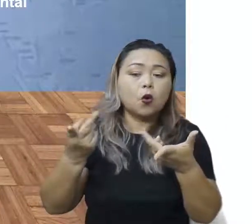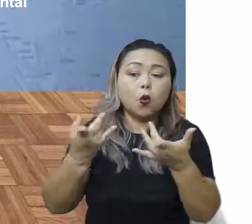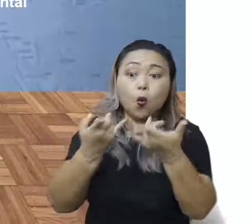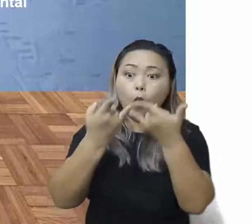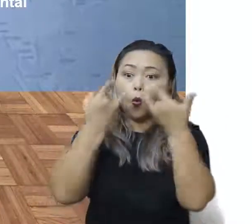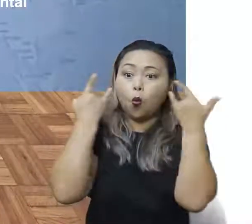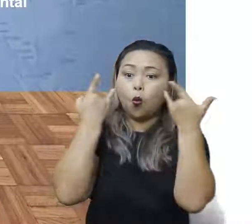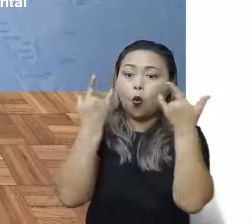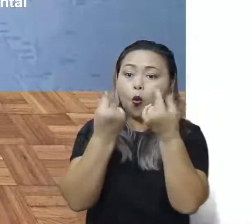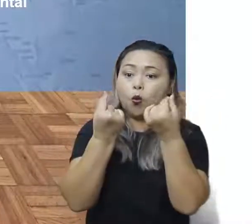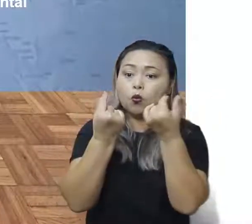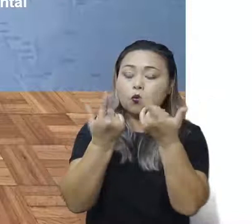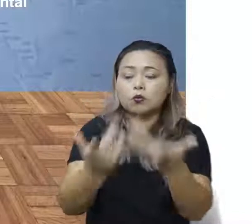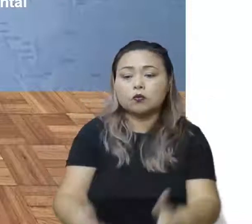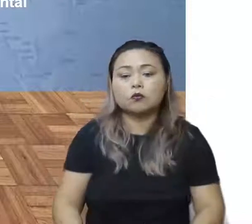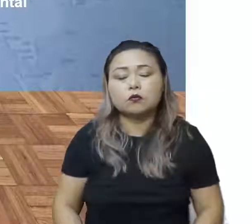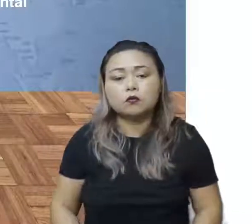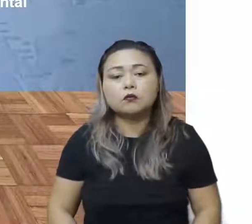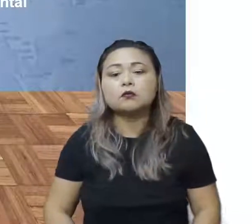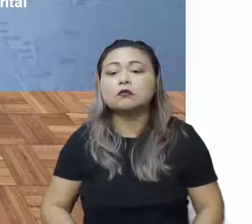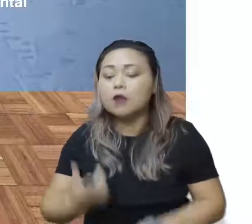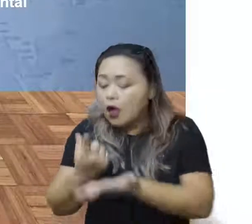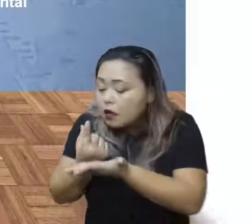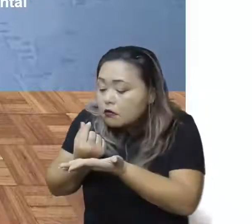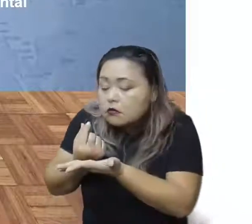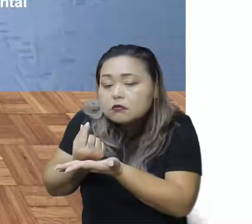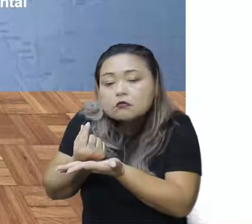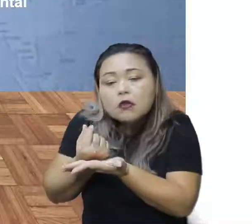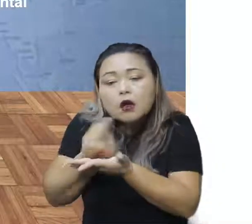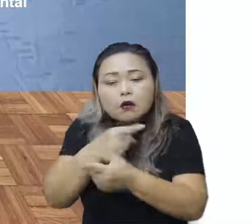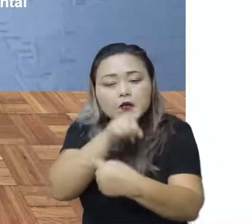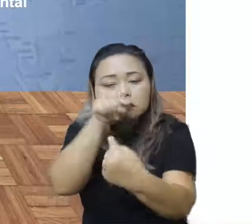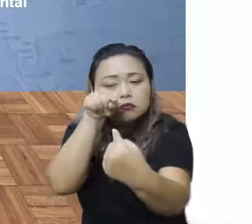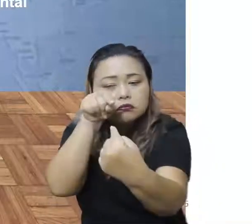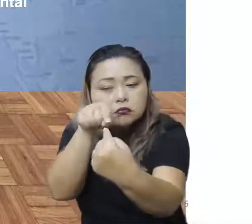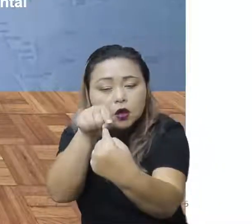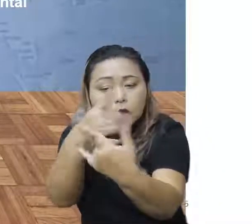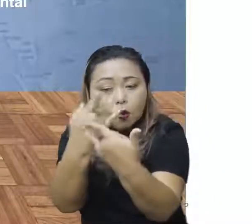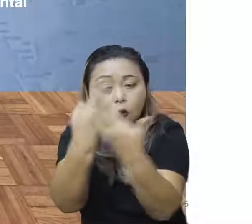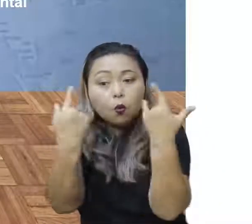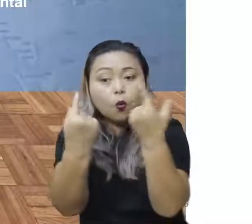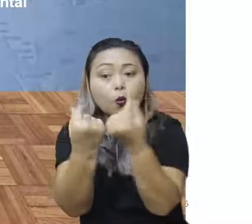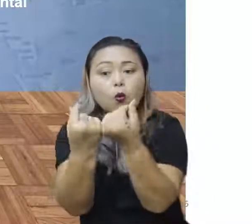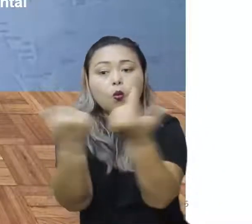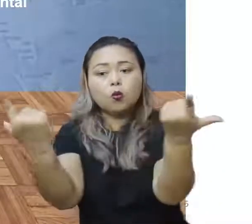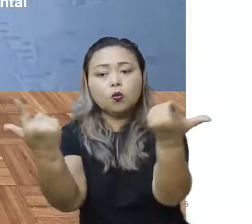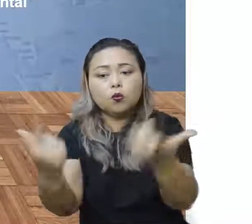lucro. O capitalismo visa lucro.